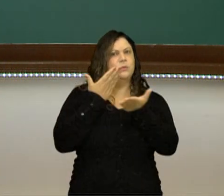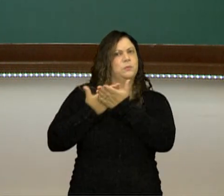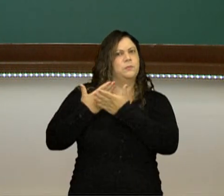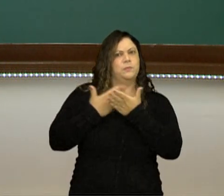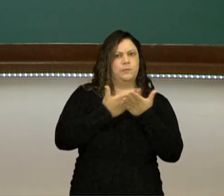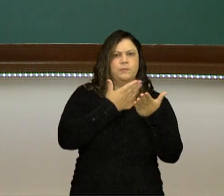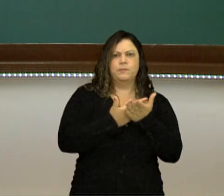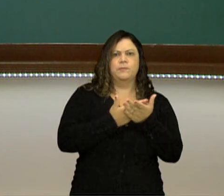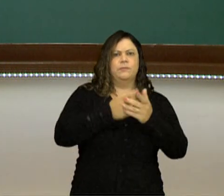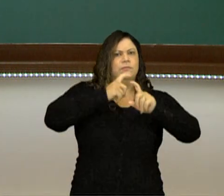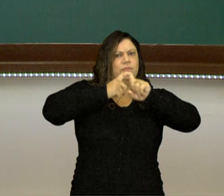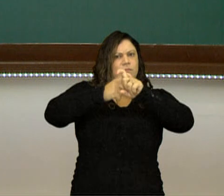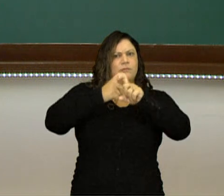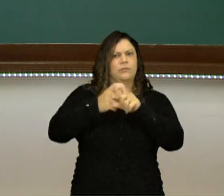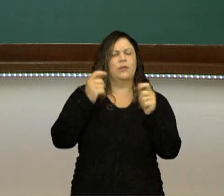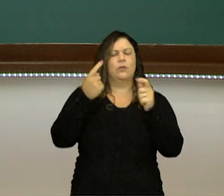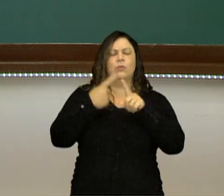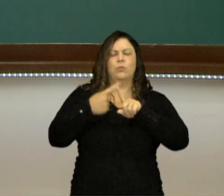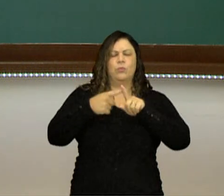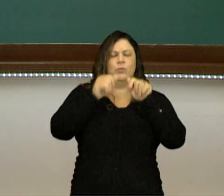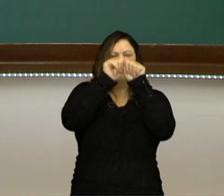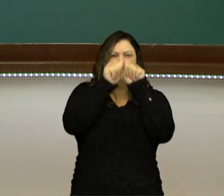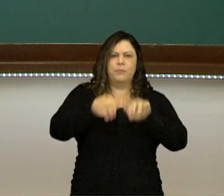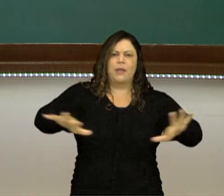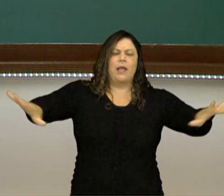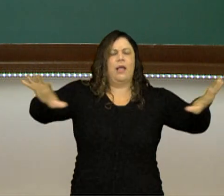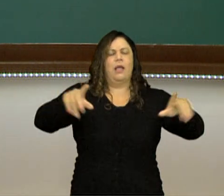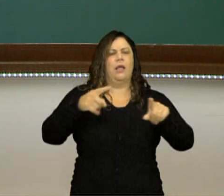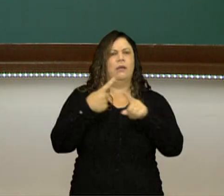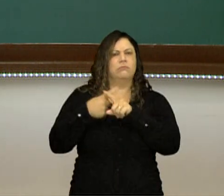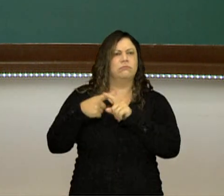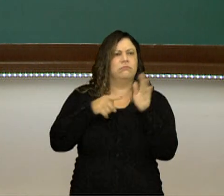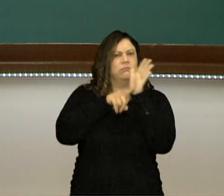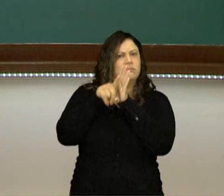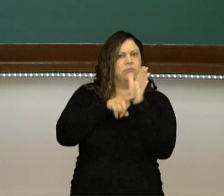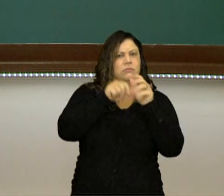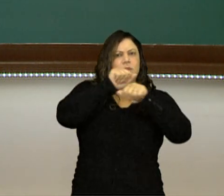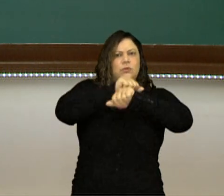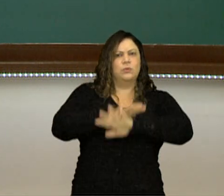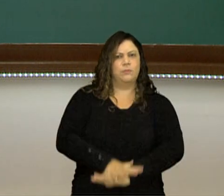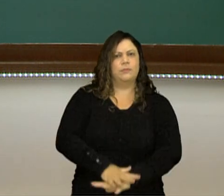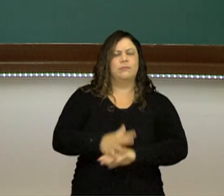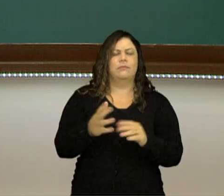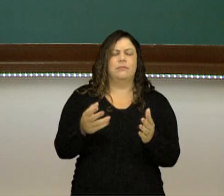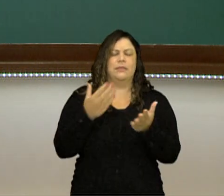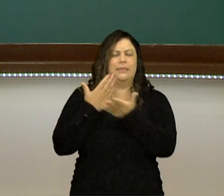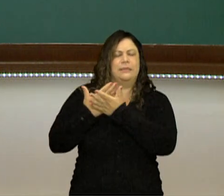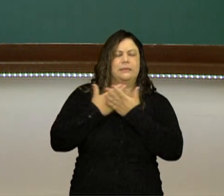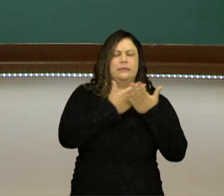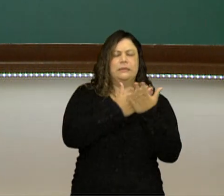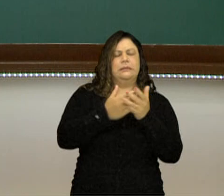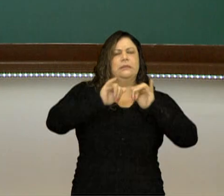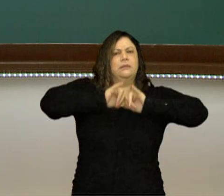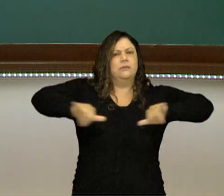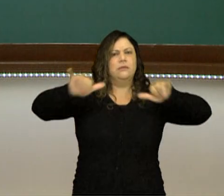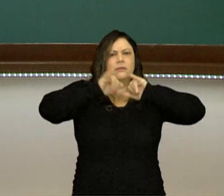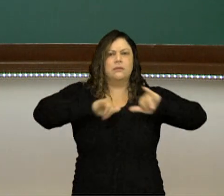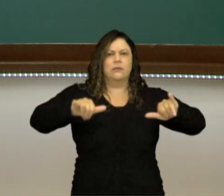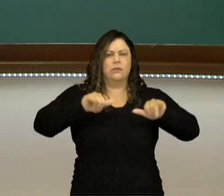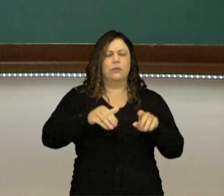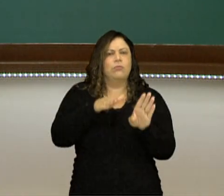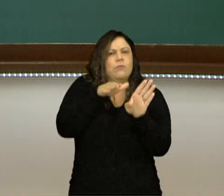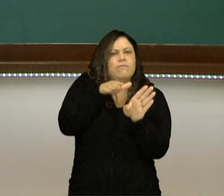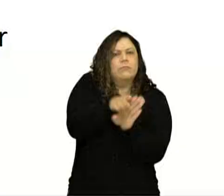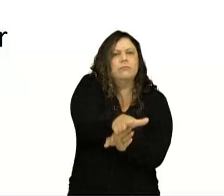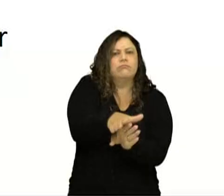pelo seu uso de propagandas em massa. É muito estudado pelos mecanismos de mídia. A propaganda nazista teve um papel fundamental de convencimento